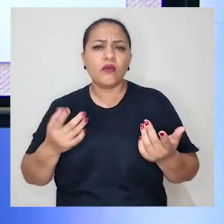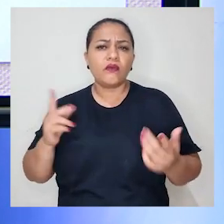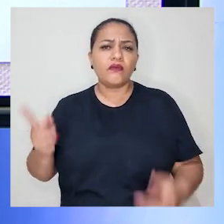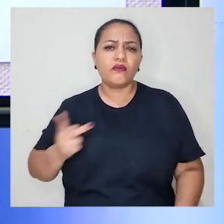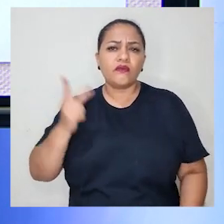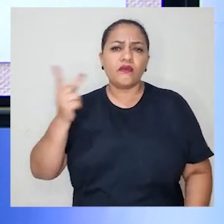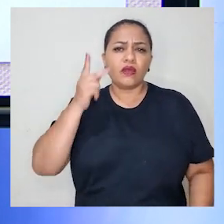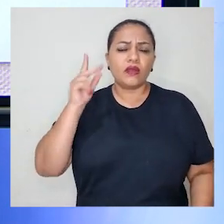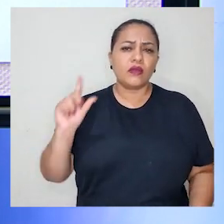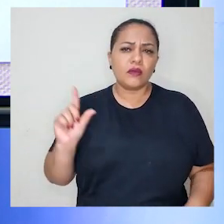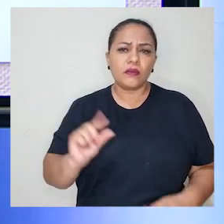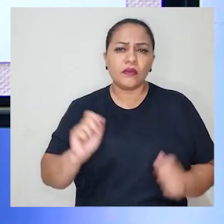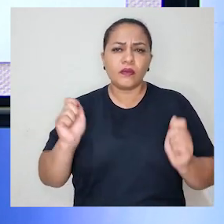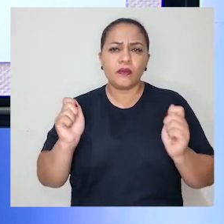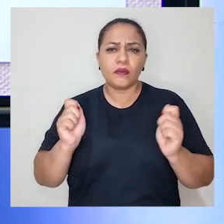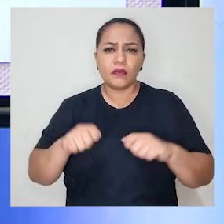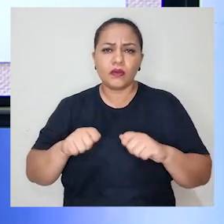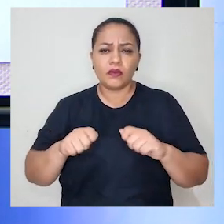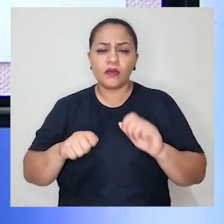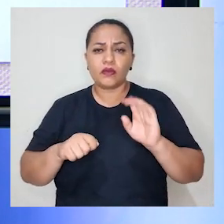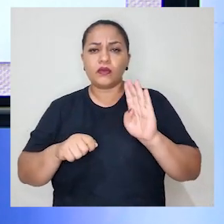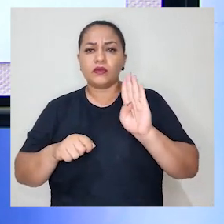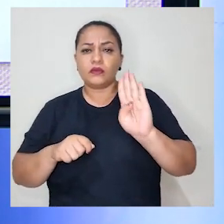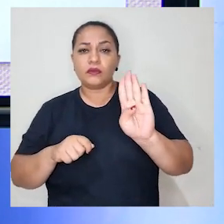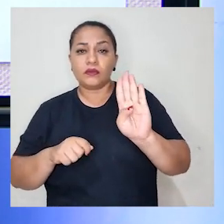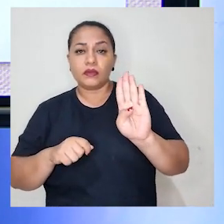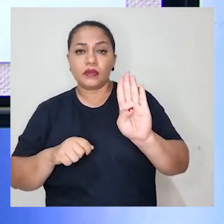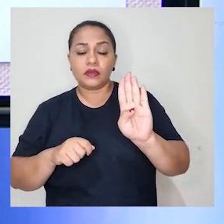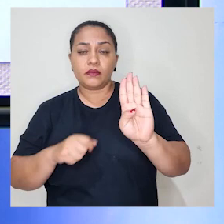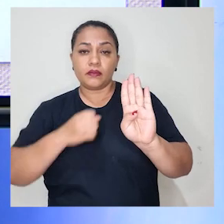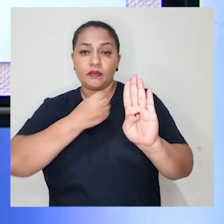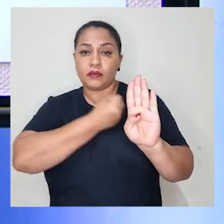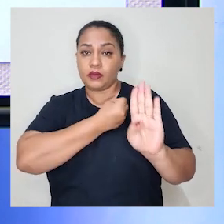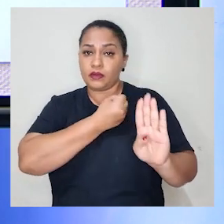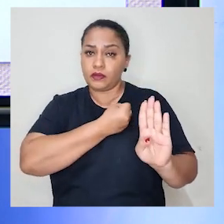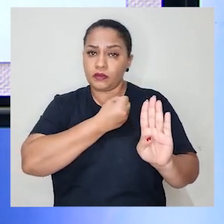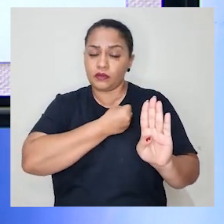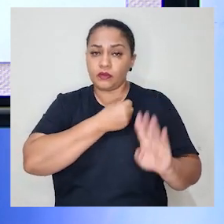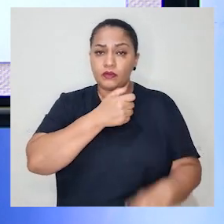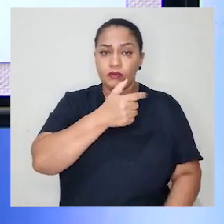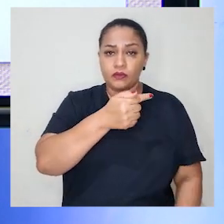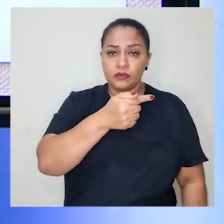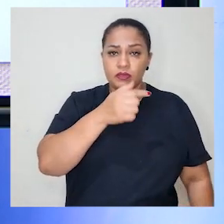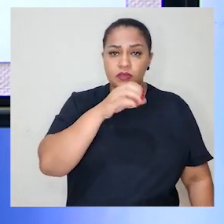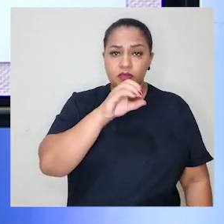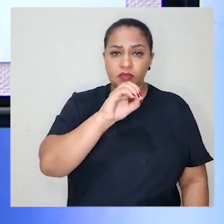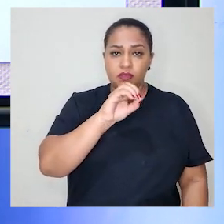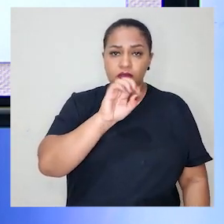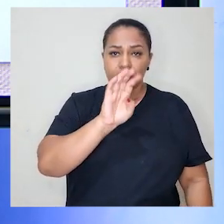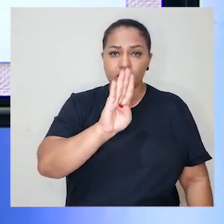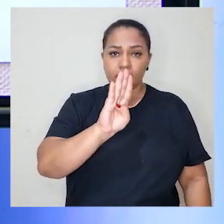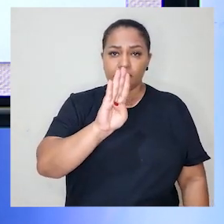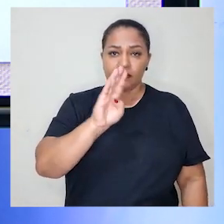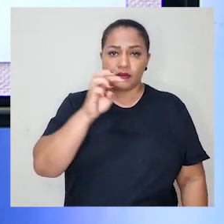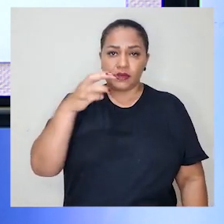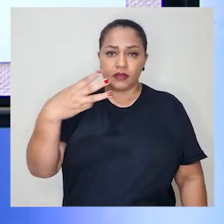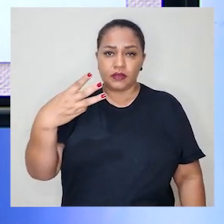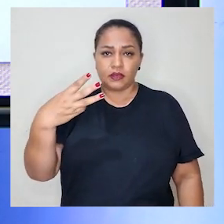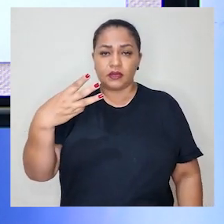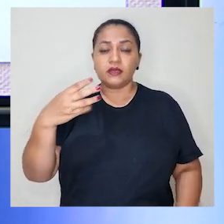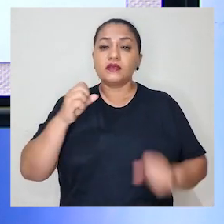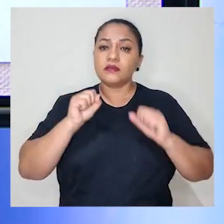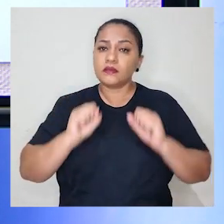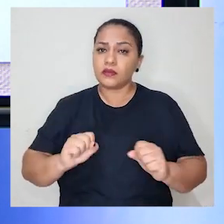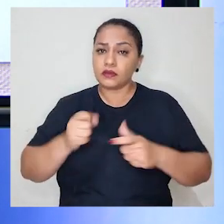que se pode atribuir a B para que o número 70B3 seja divisível por